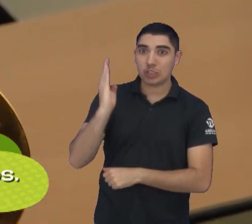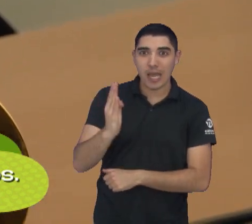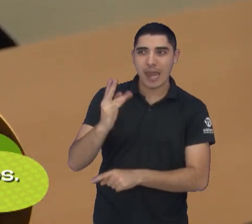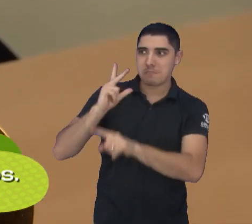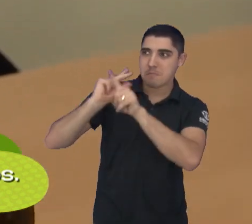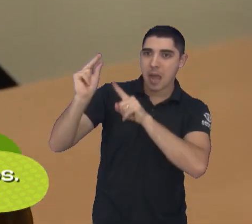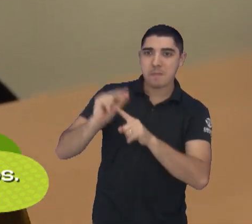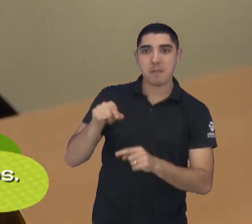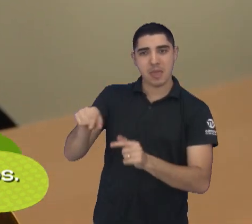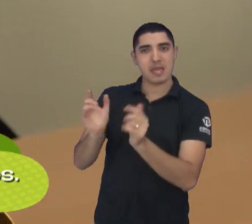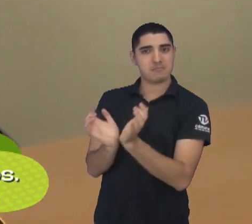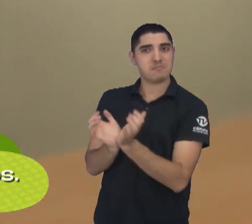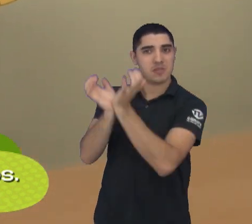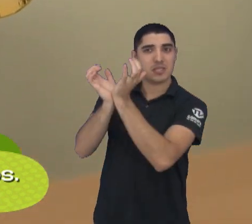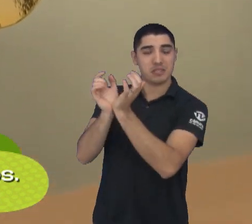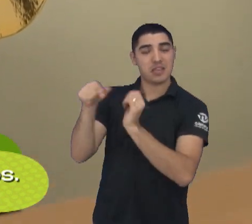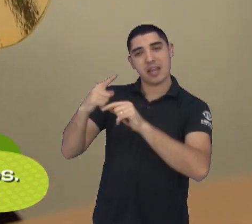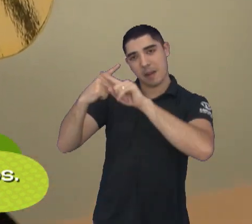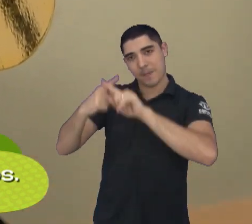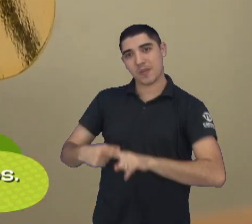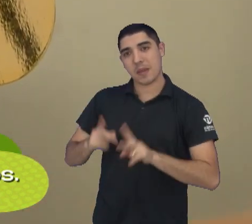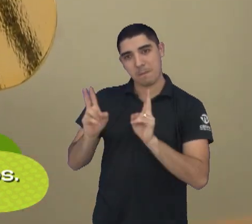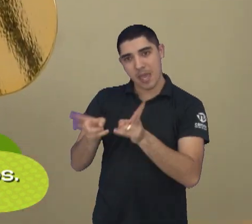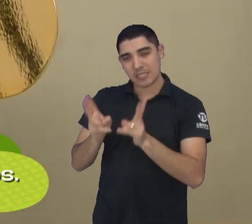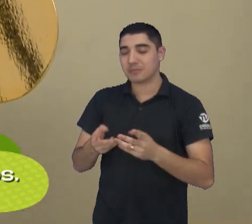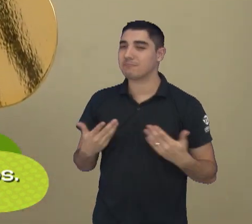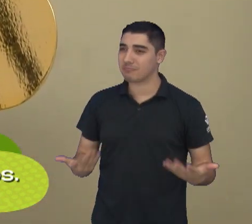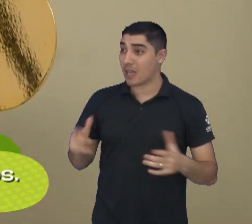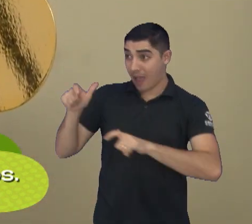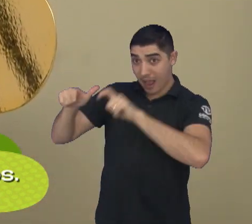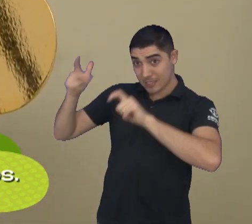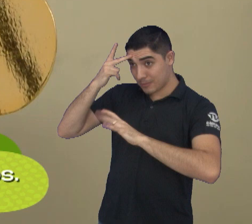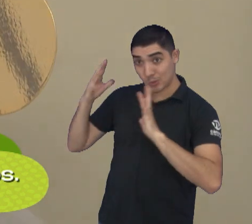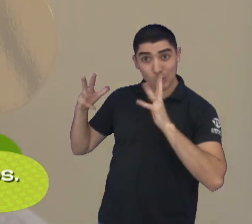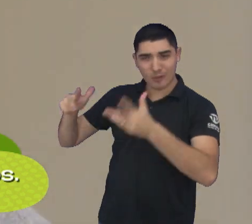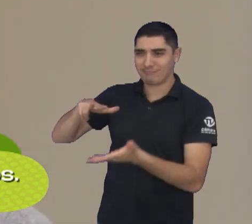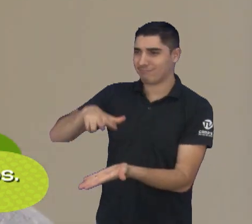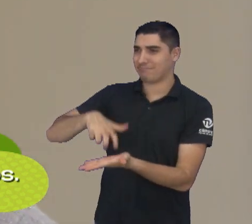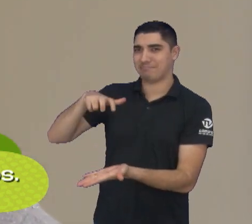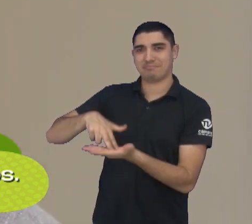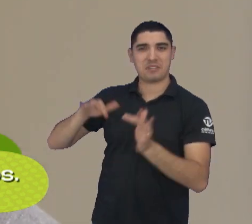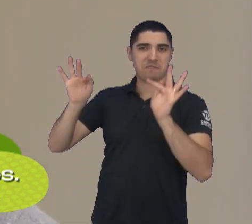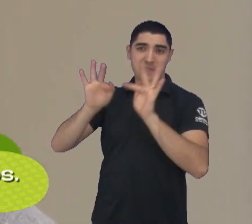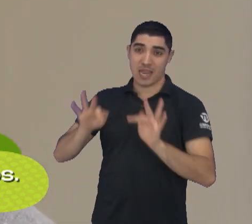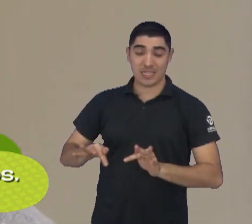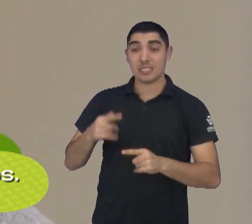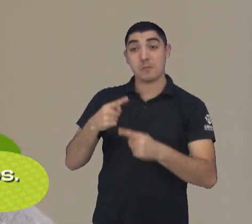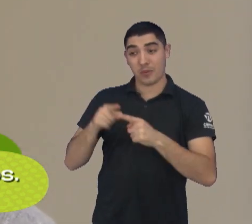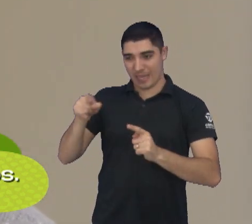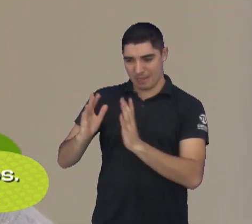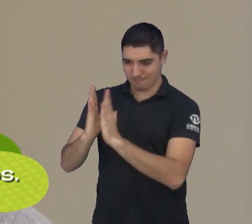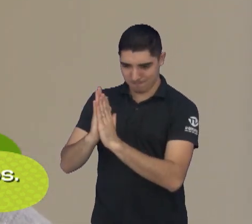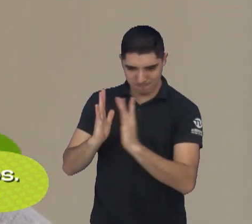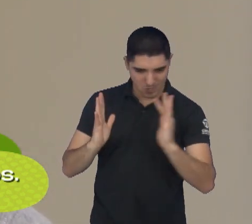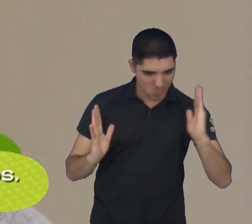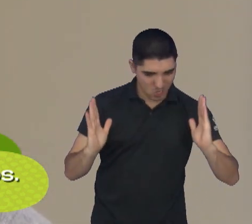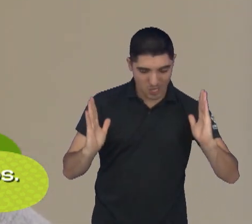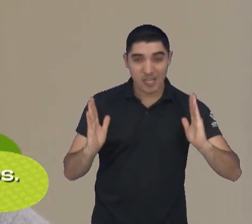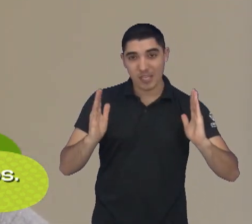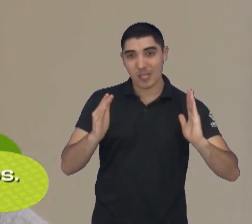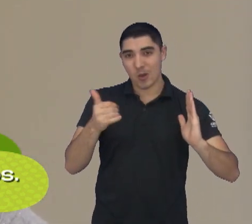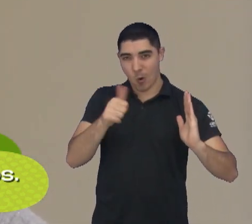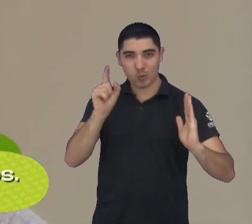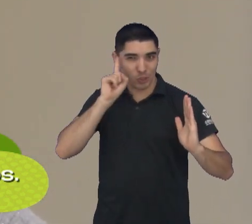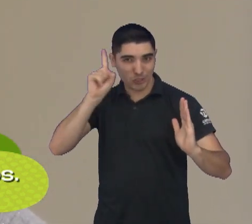Abertos. E, olha, a turma está radiante. Foram dias maravilhosos em São José do